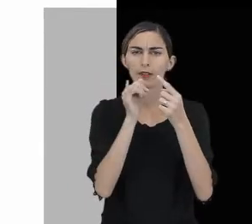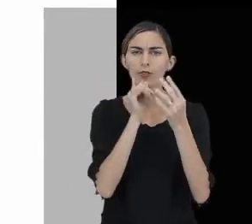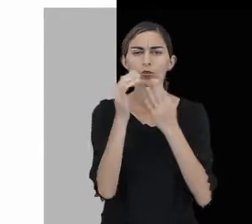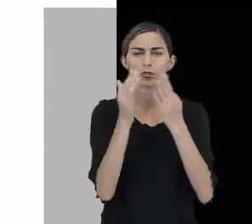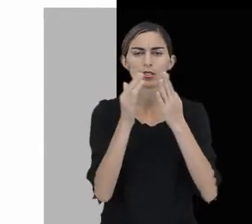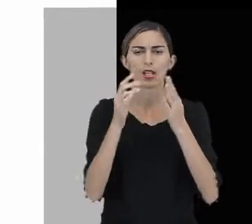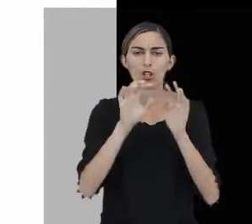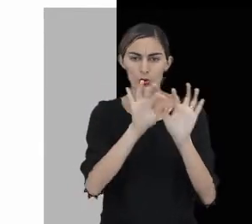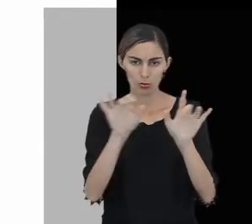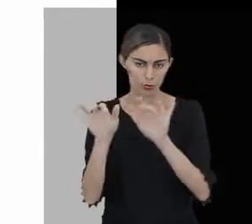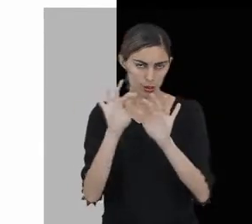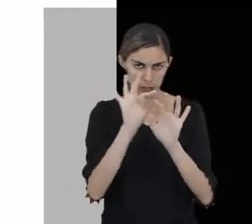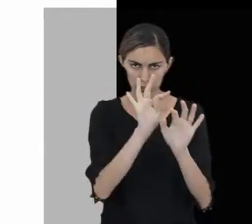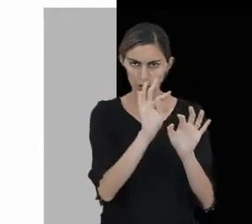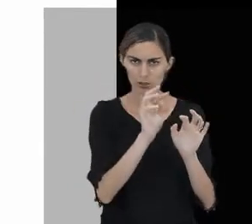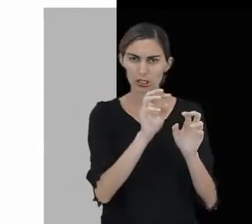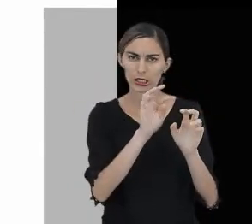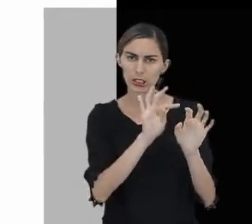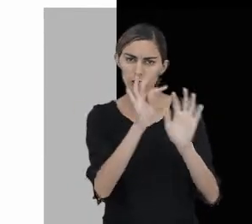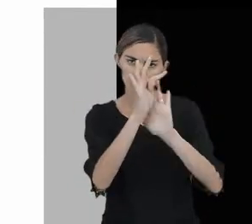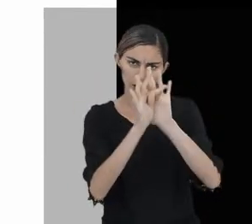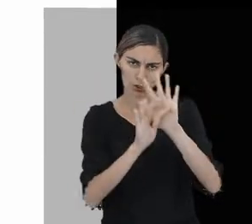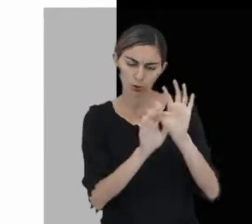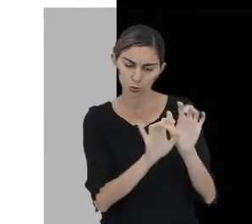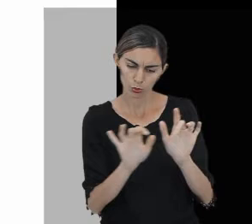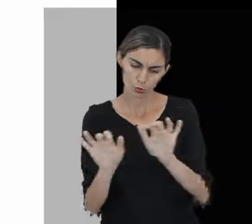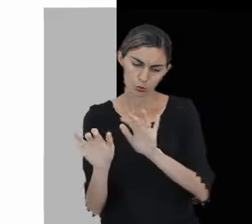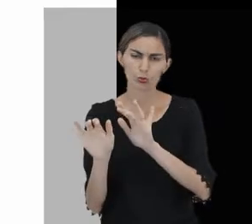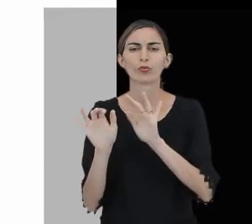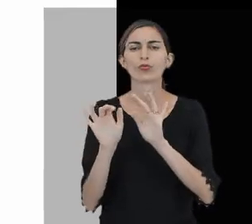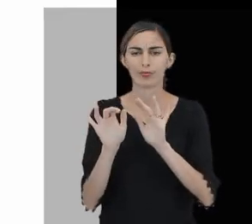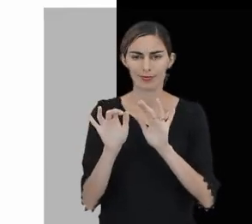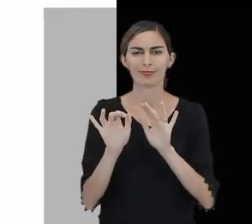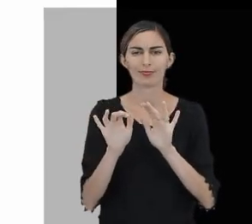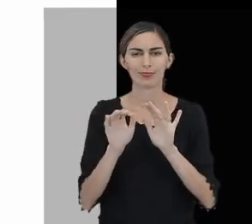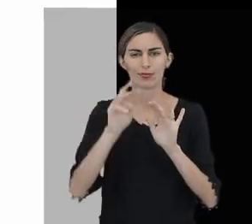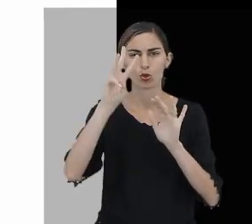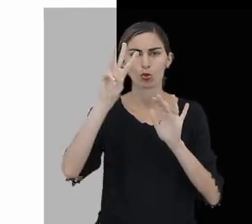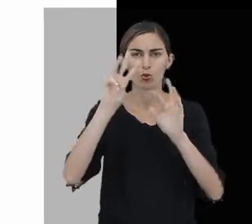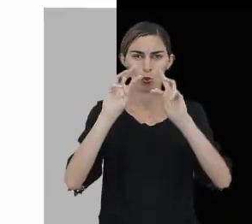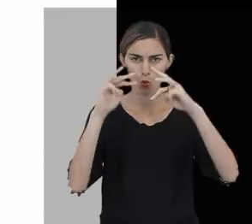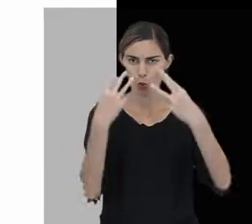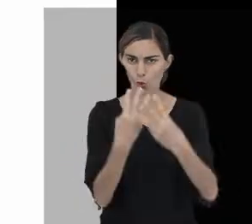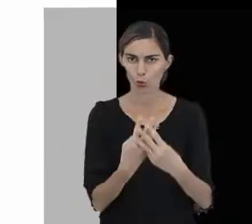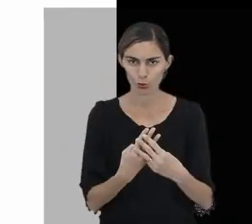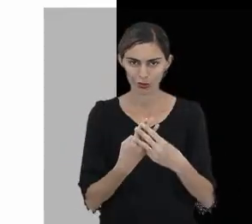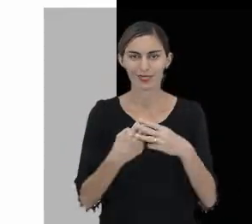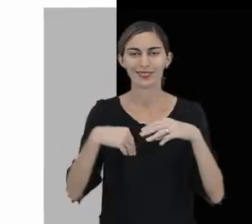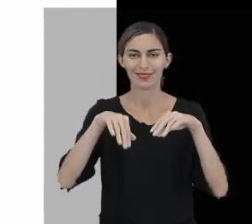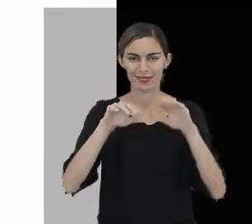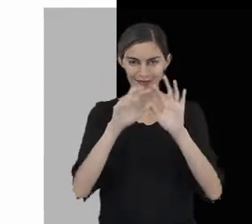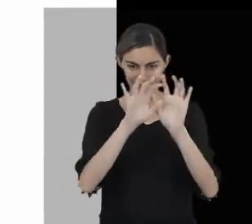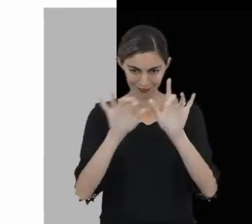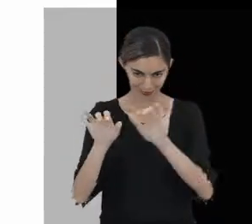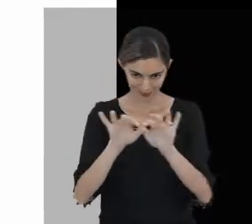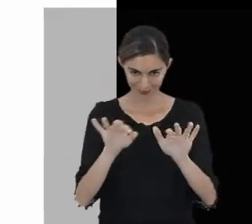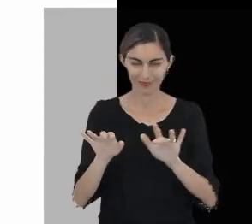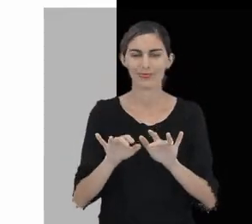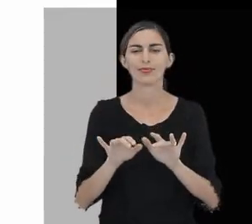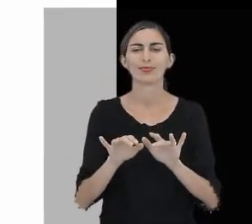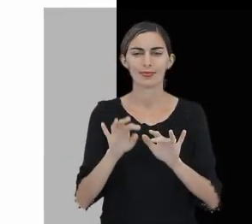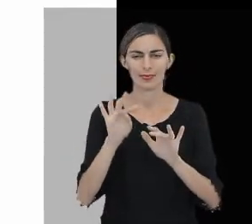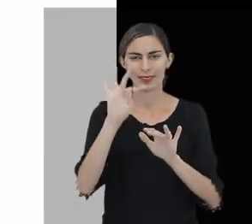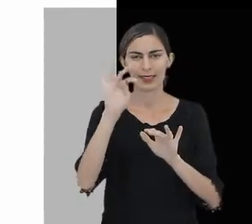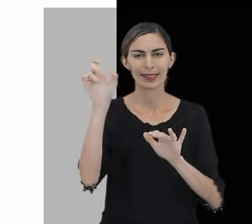gente simplesmente digita um texto, e o nosso texto aqui nesse exemplo é o Hello World, certo? Nesse atributo aqui do Text